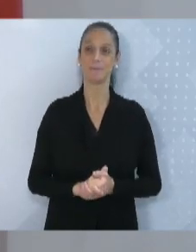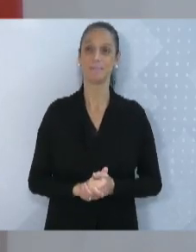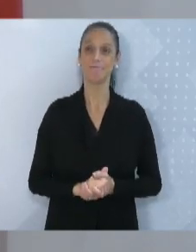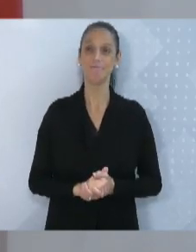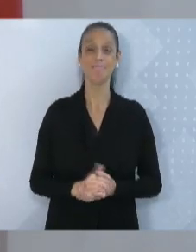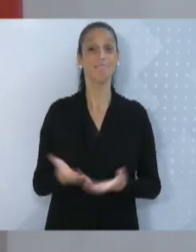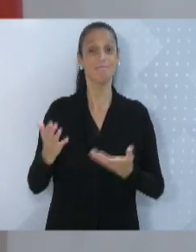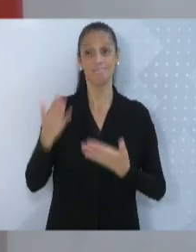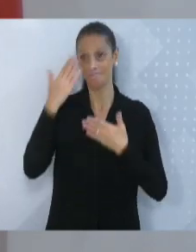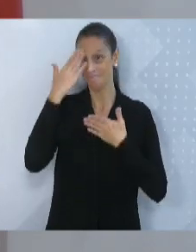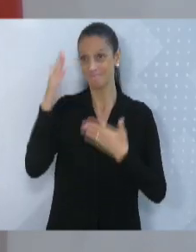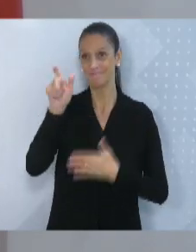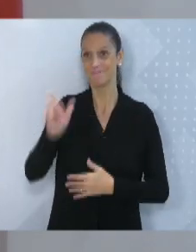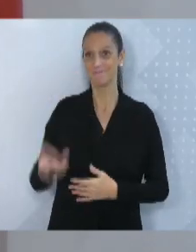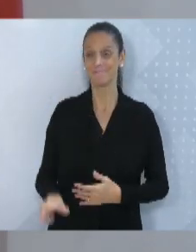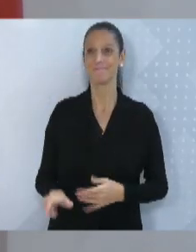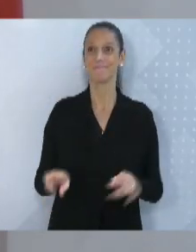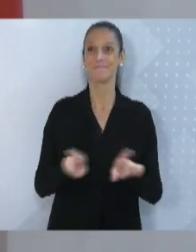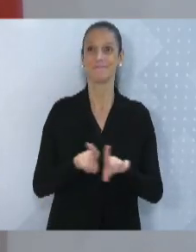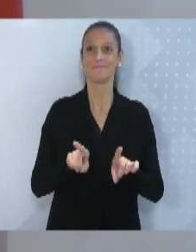te agradecer Tamara